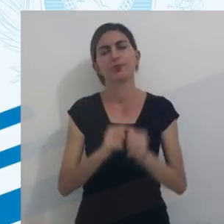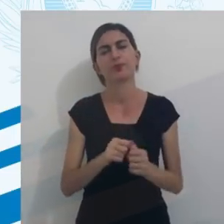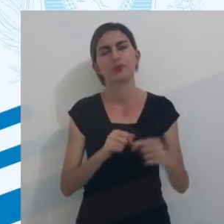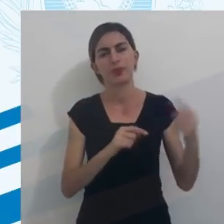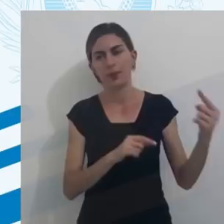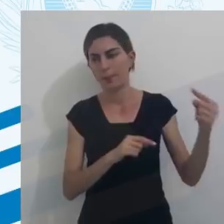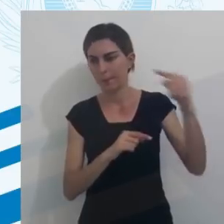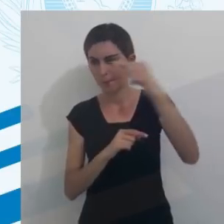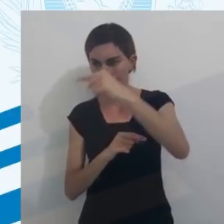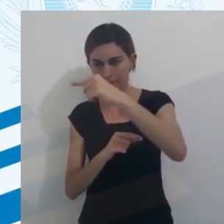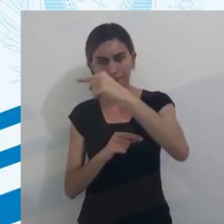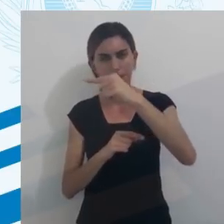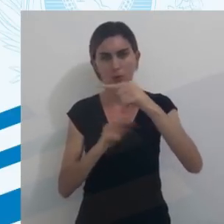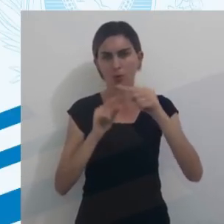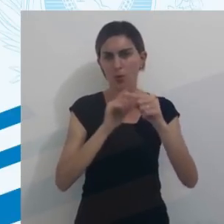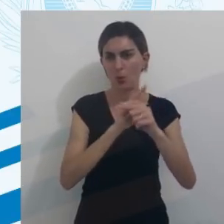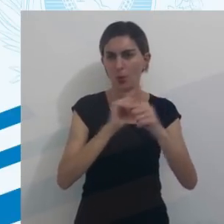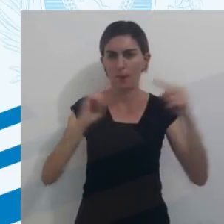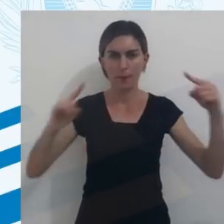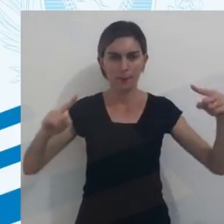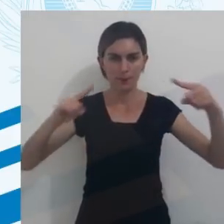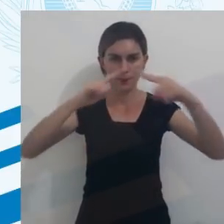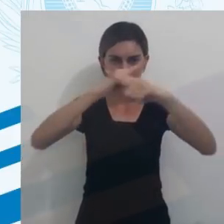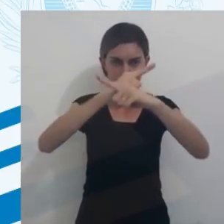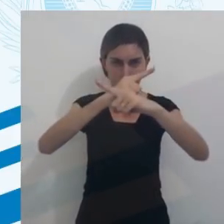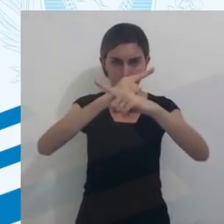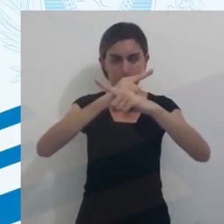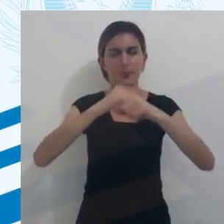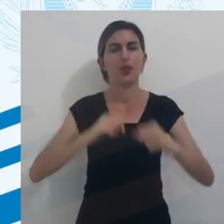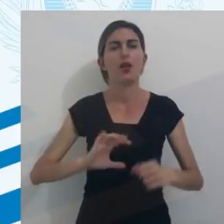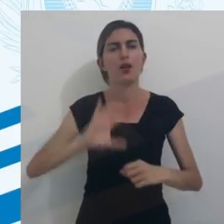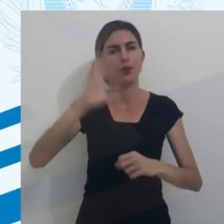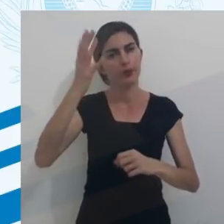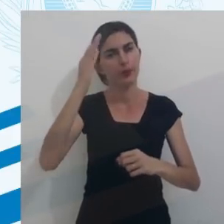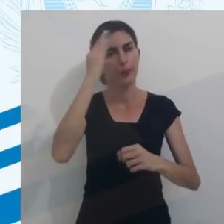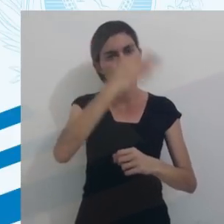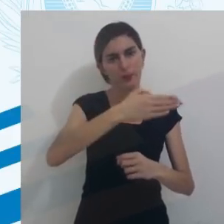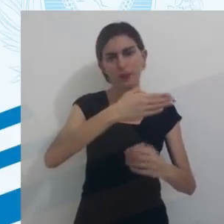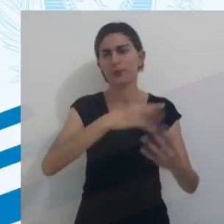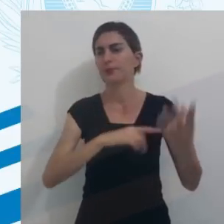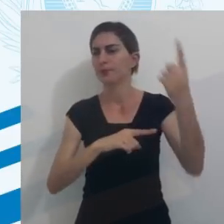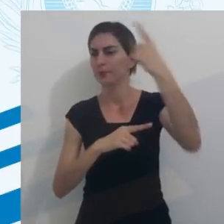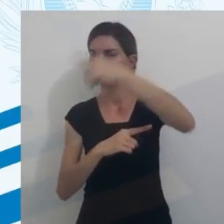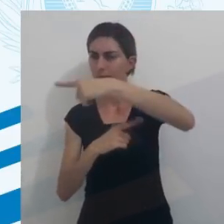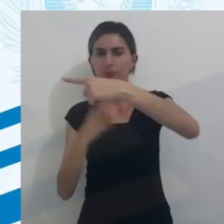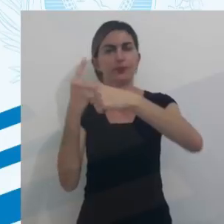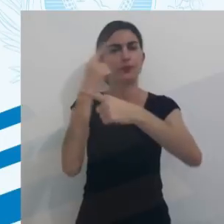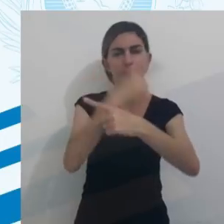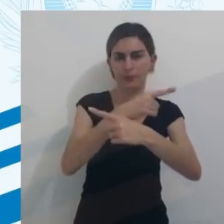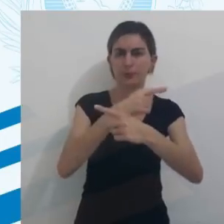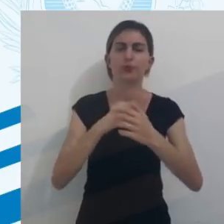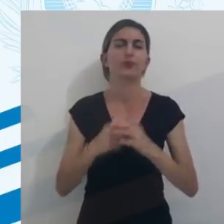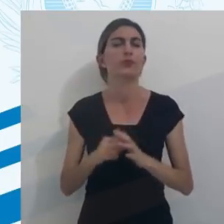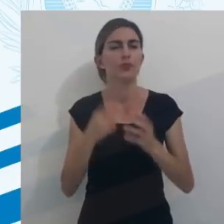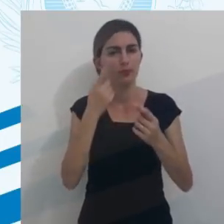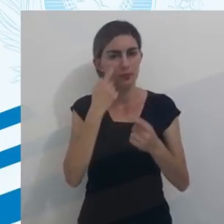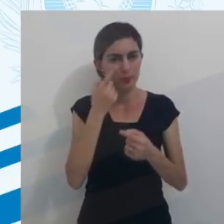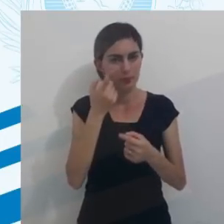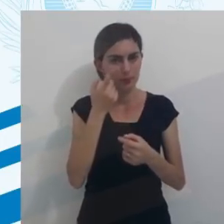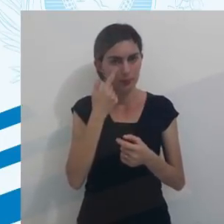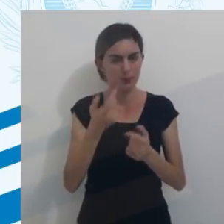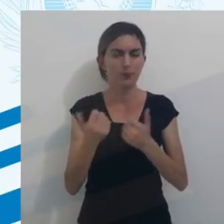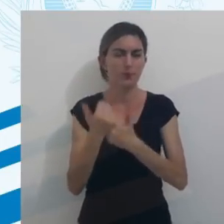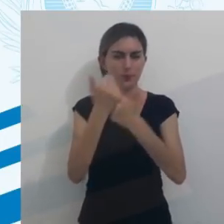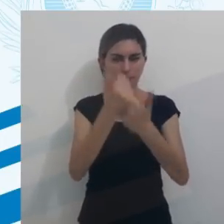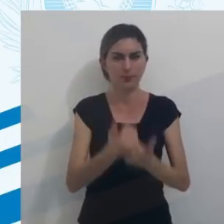seta que indica para os dois sentidos ocorre tanto para a direita quanto para a esquerda. Vamos ver um pouco sobre